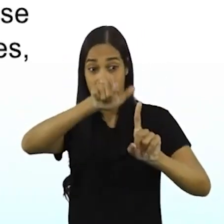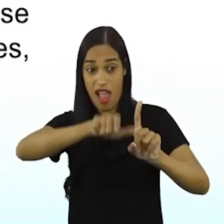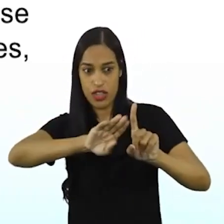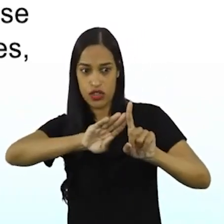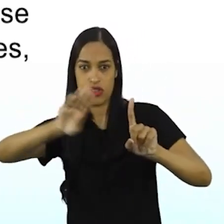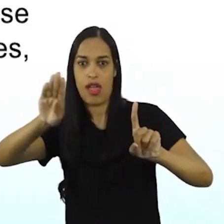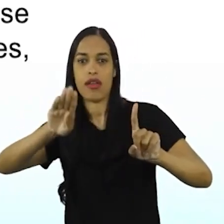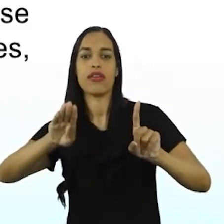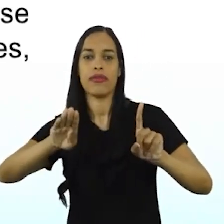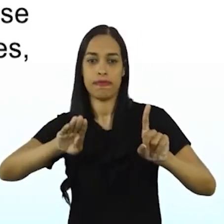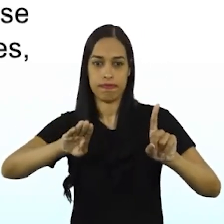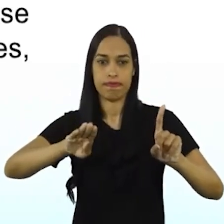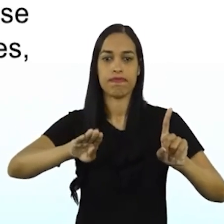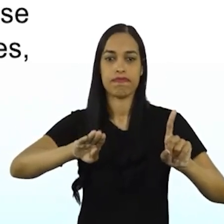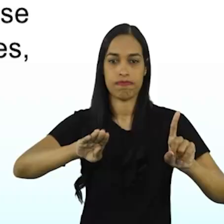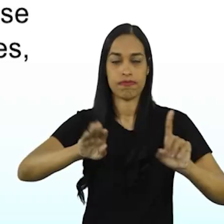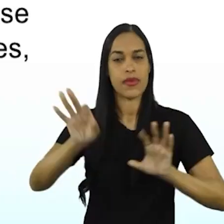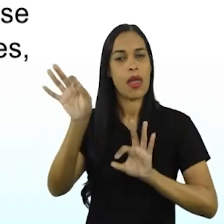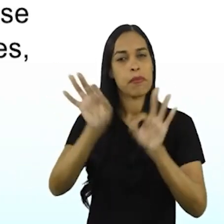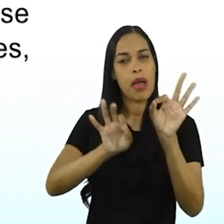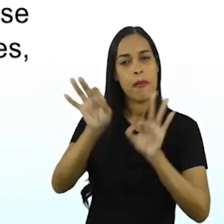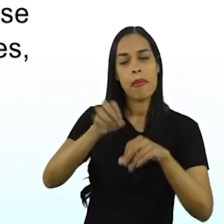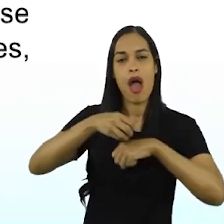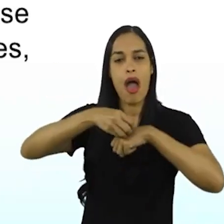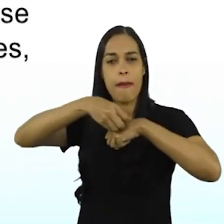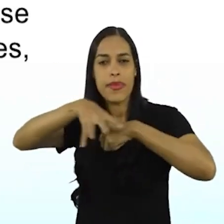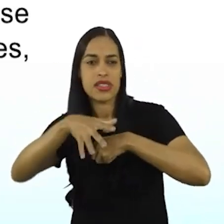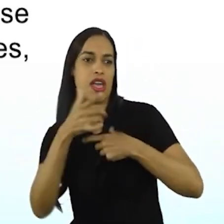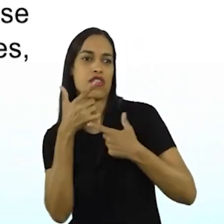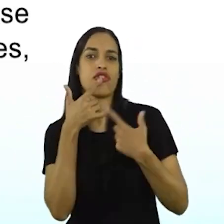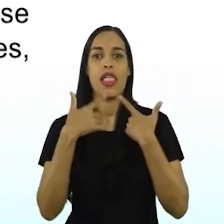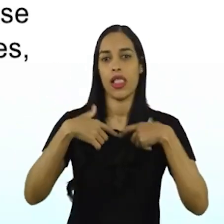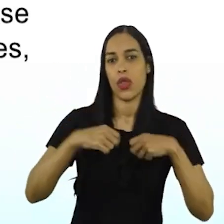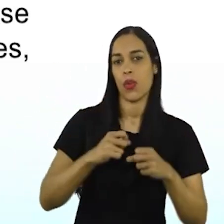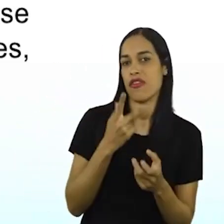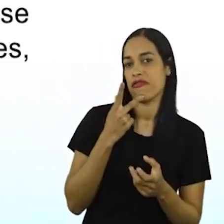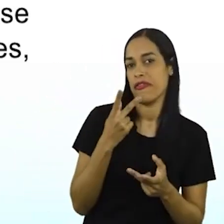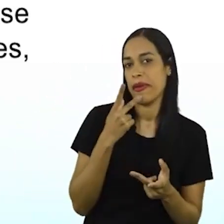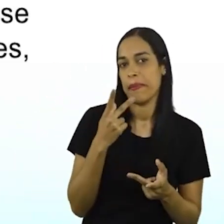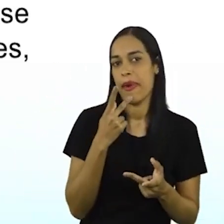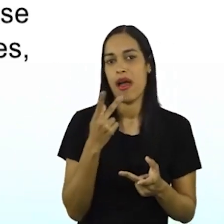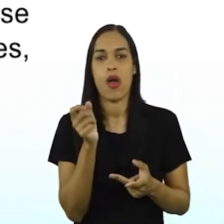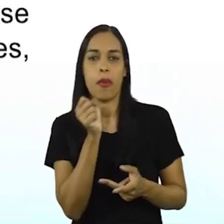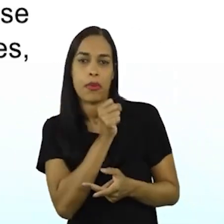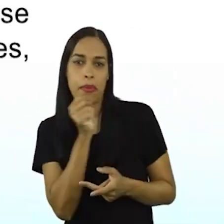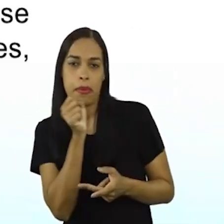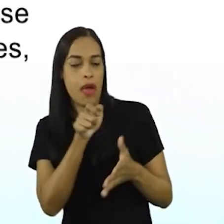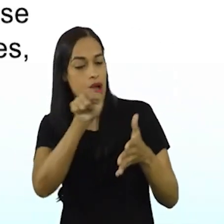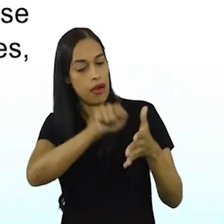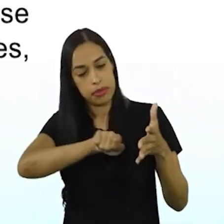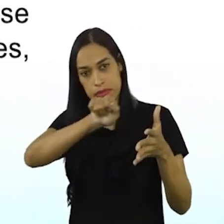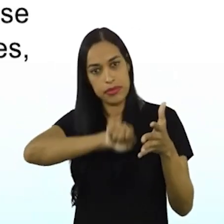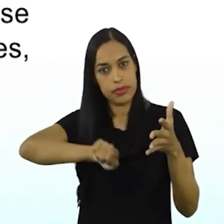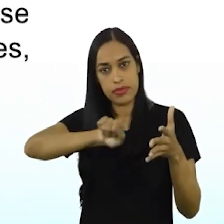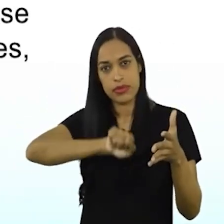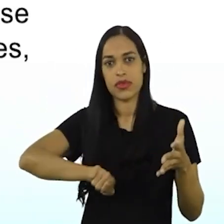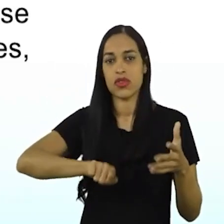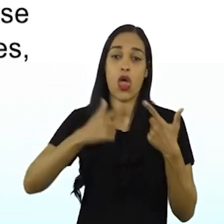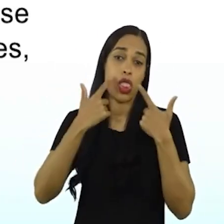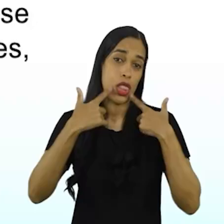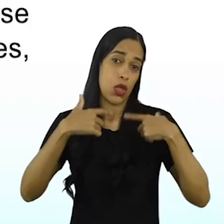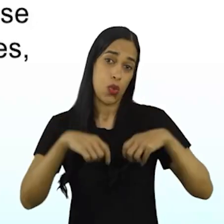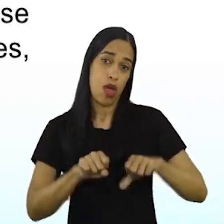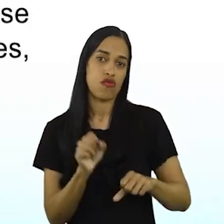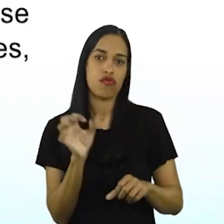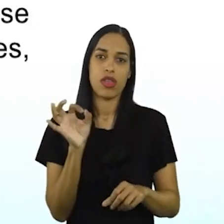destaque, como eu falei. Aquele que elabora a mensagem, seja por meio da linguagem verbal, falada, né? Ou escrita, seja pela